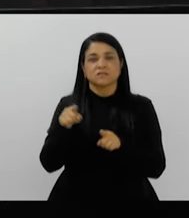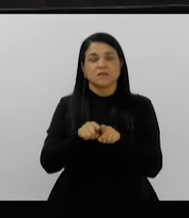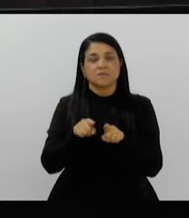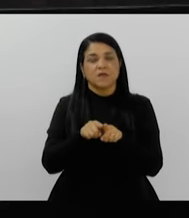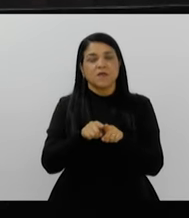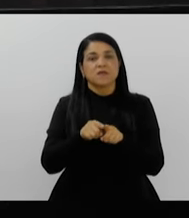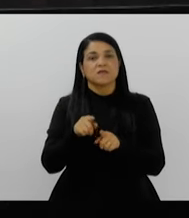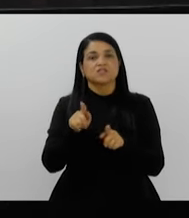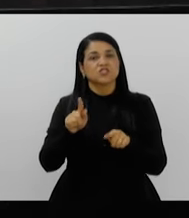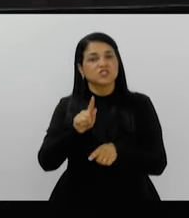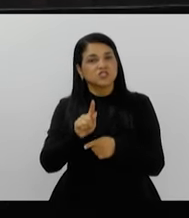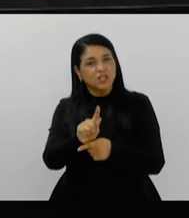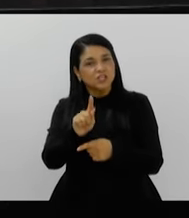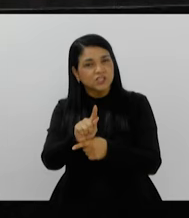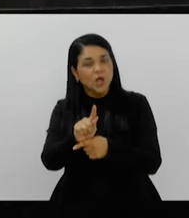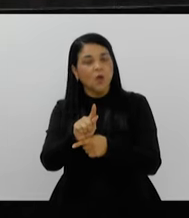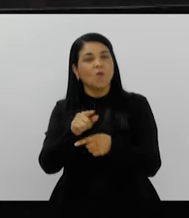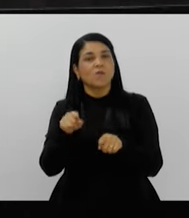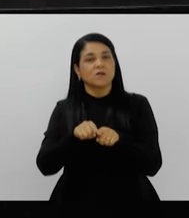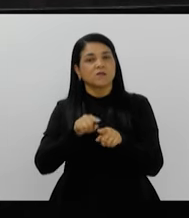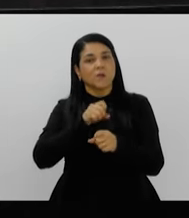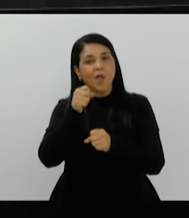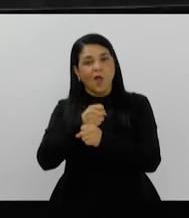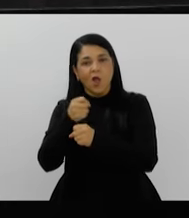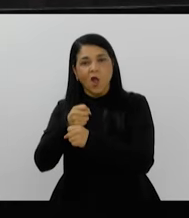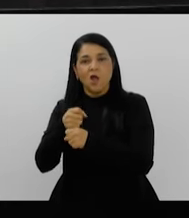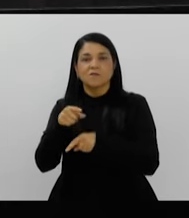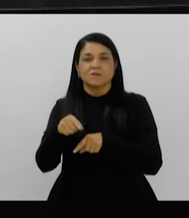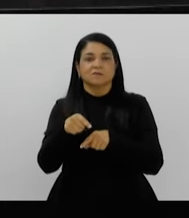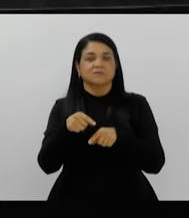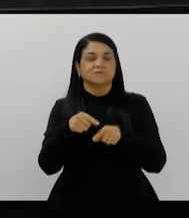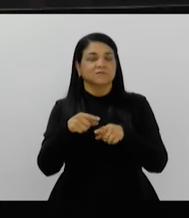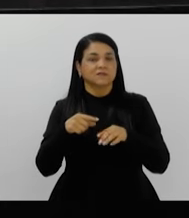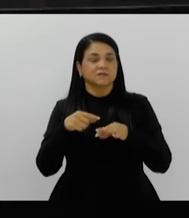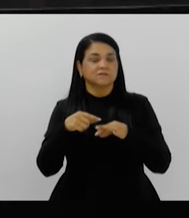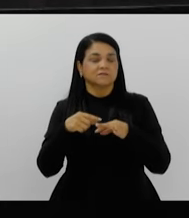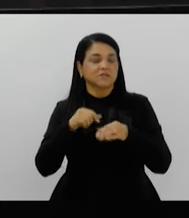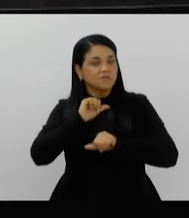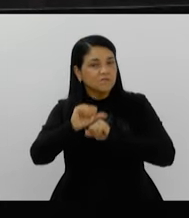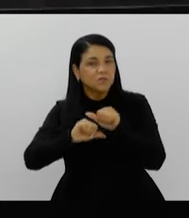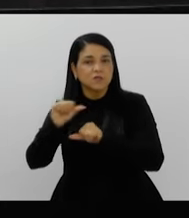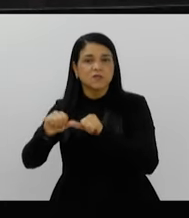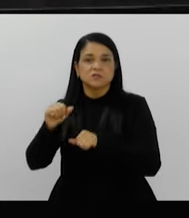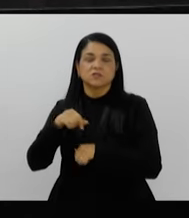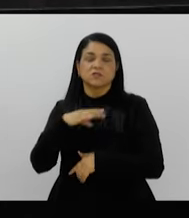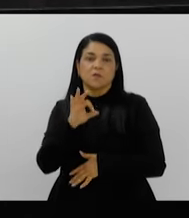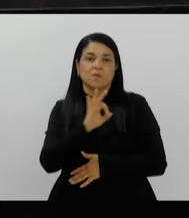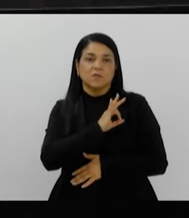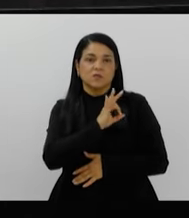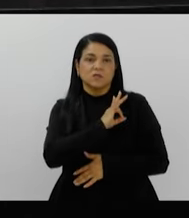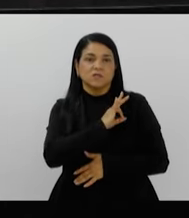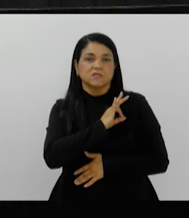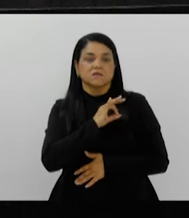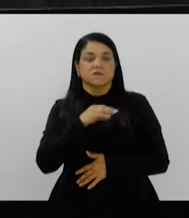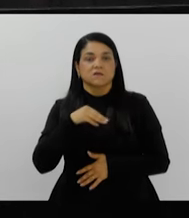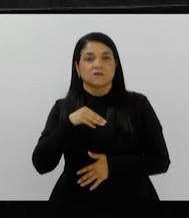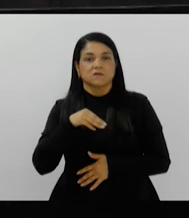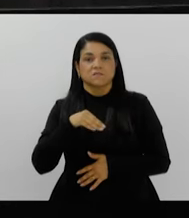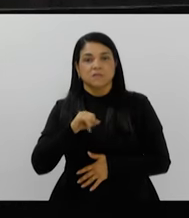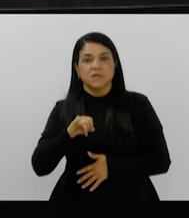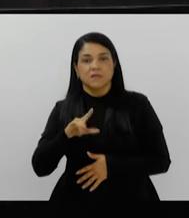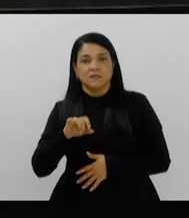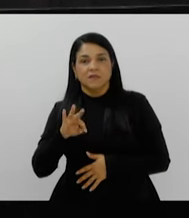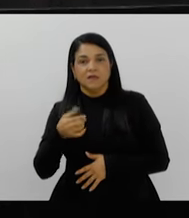própria gestão, por reforma das polícias militares e civil, especialmente com o serviço de